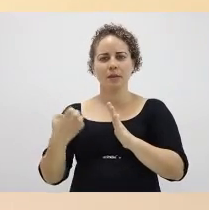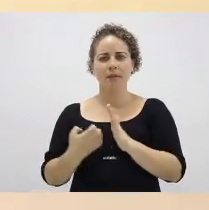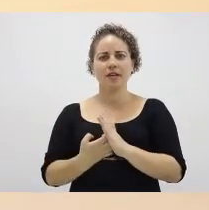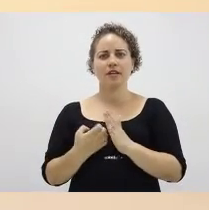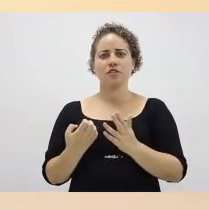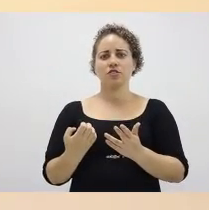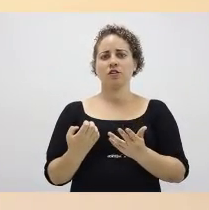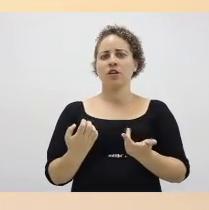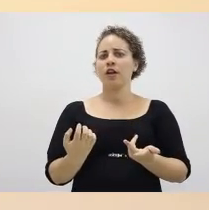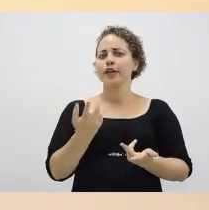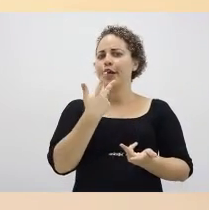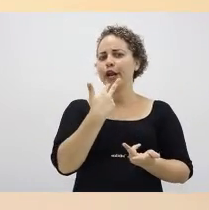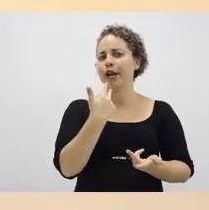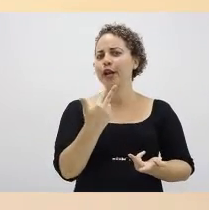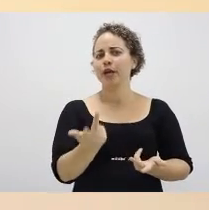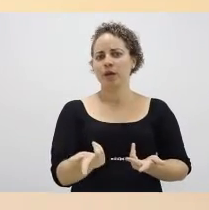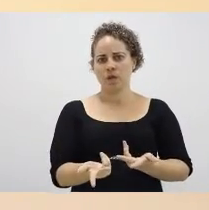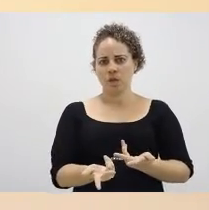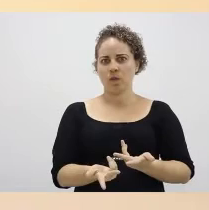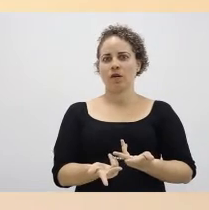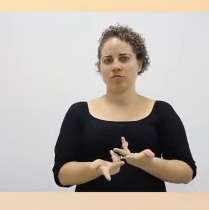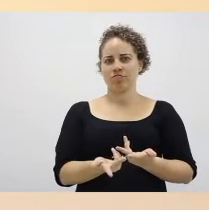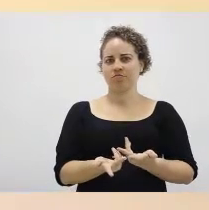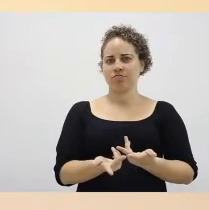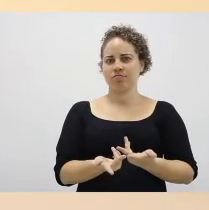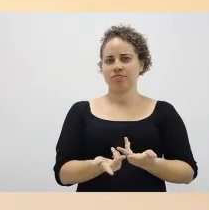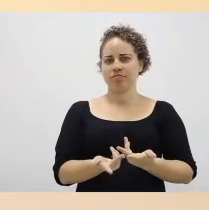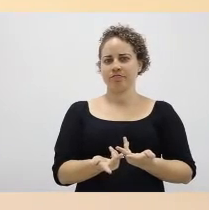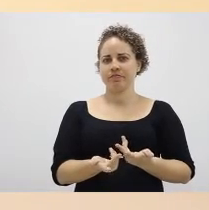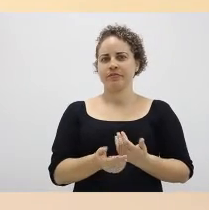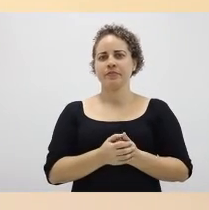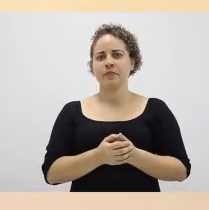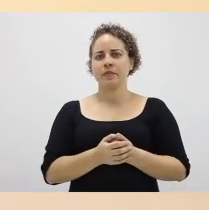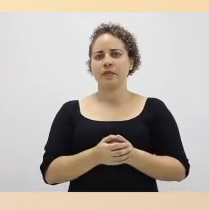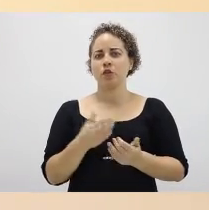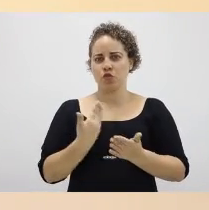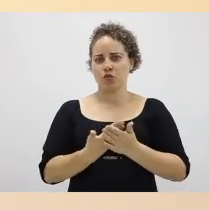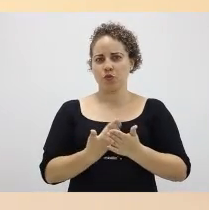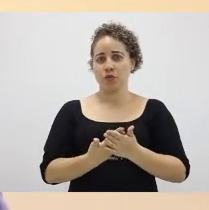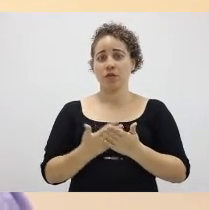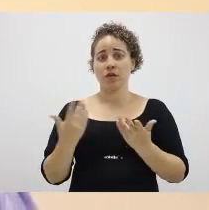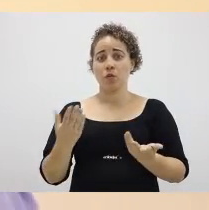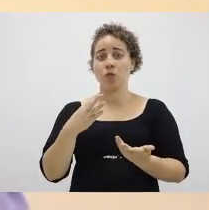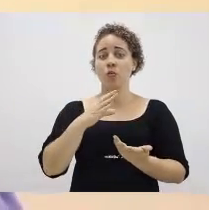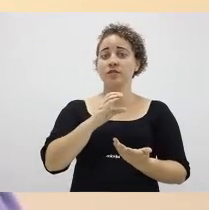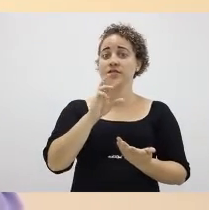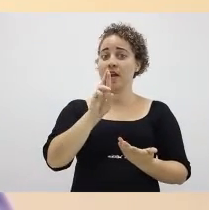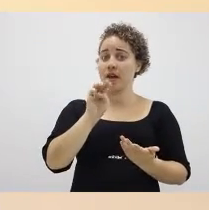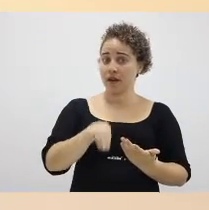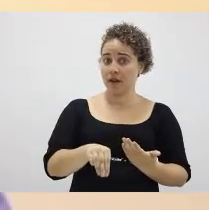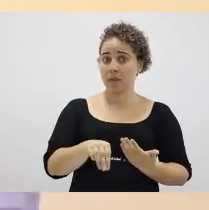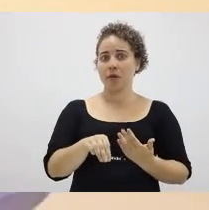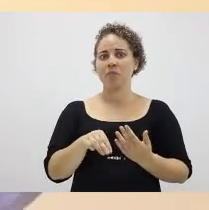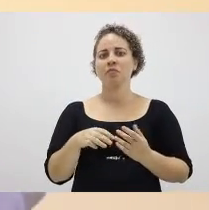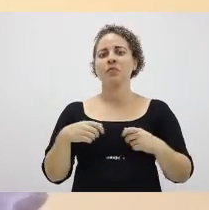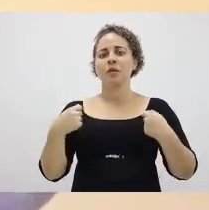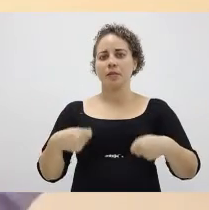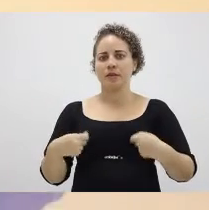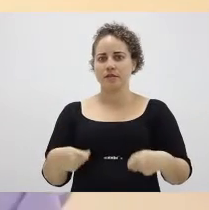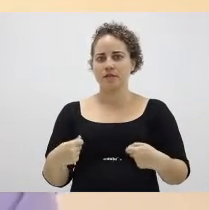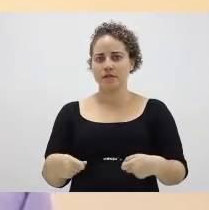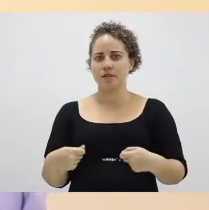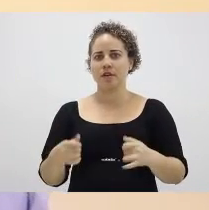língua estrangeira, implementarem o CRM. Como? O CRM, ele demanda um alinhamento, uma junção